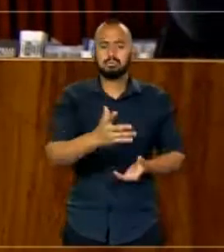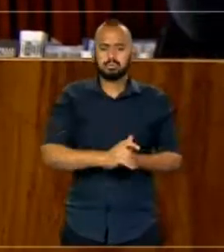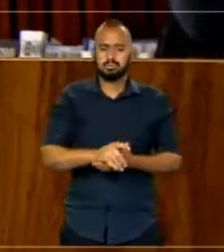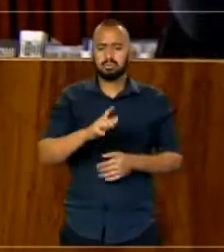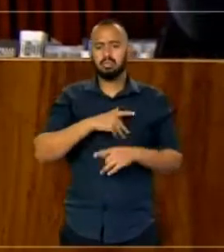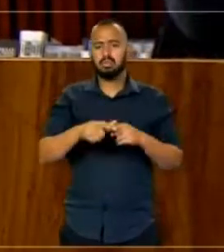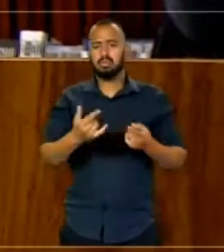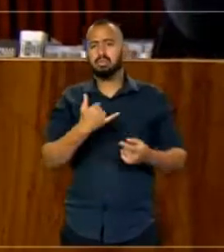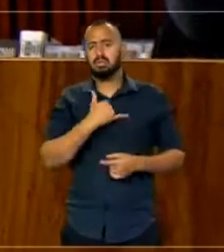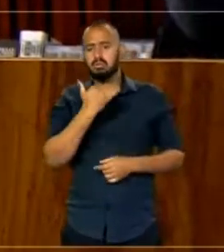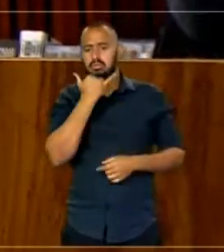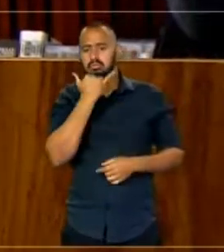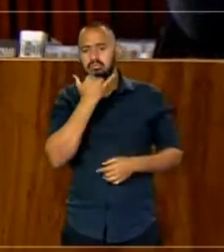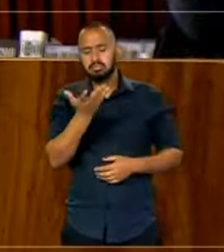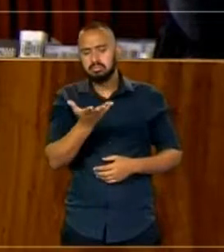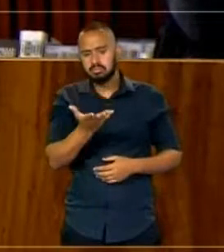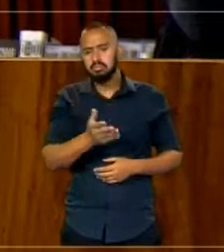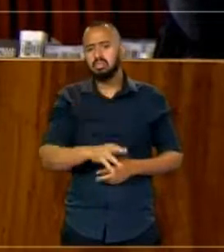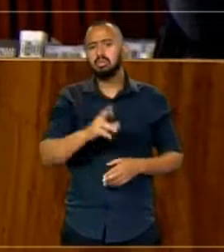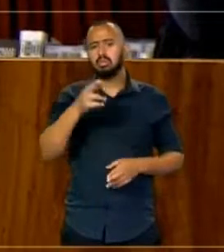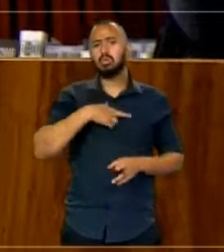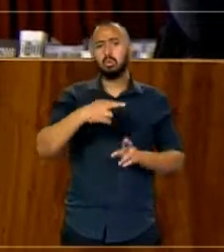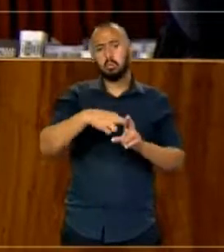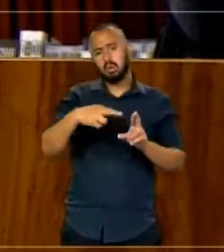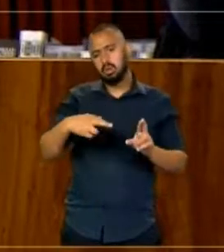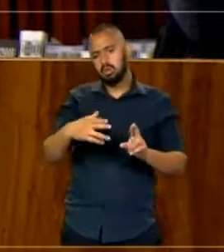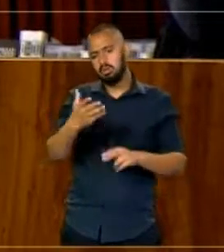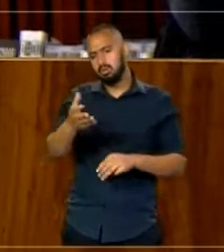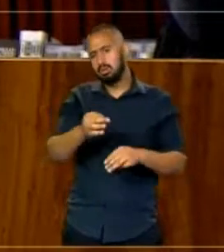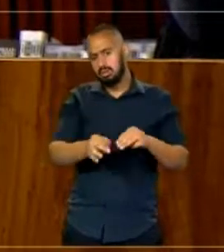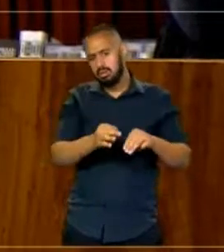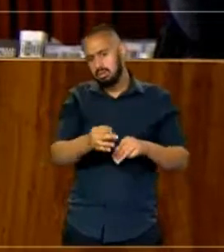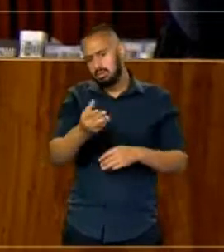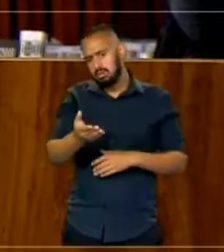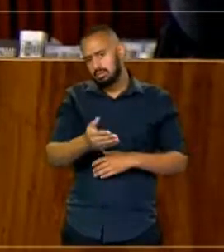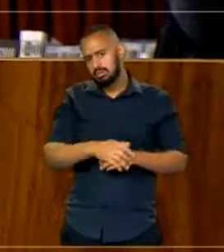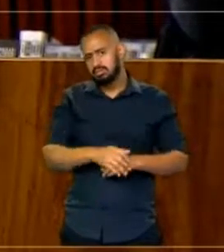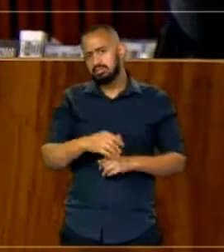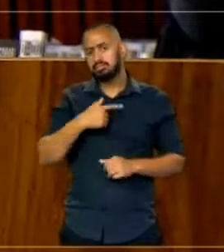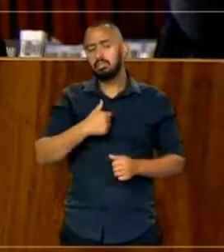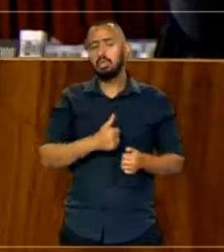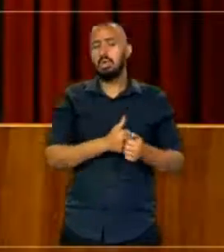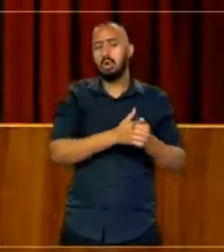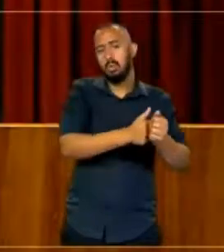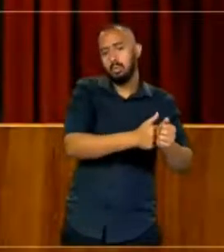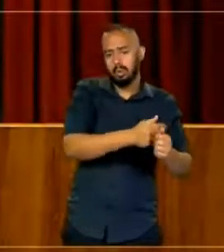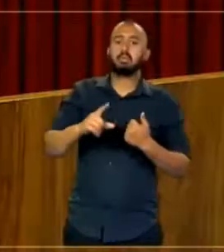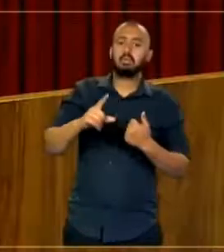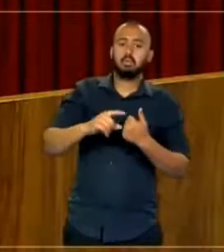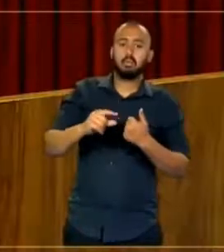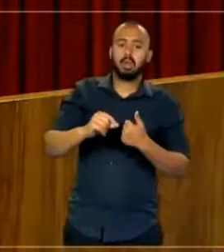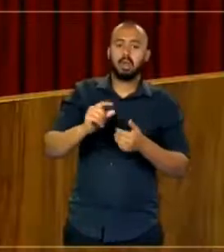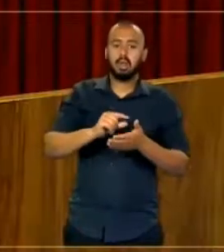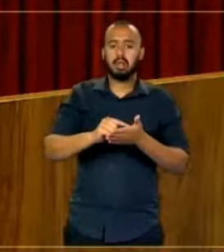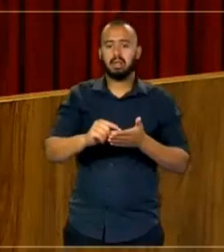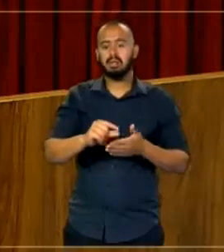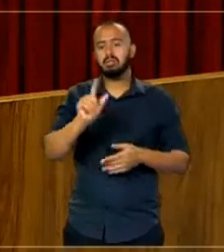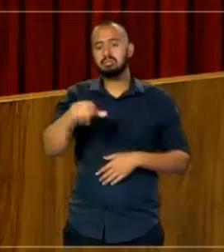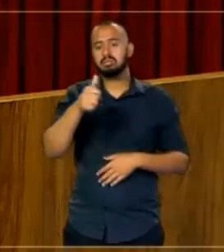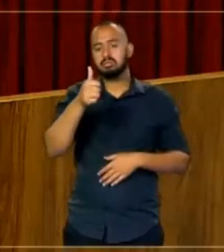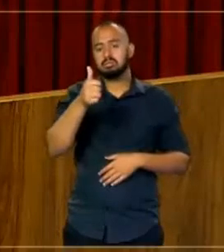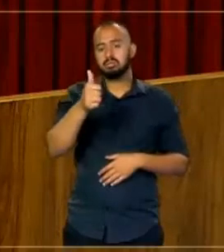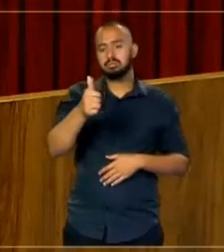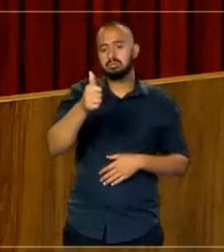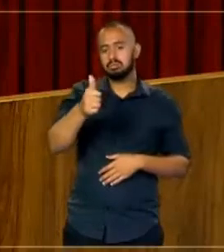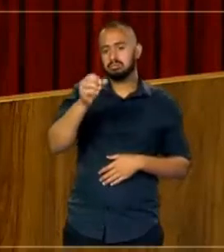as vênias, ao eminente relator, estimado ministro Benedito Gonçalves, eu acompanho a divergência. Com essa